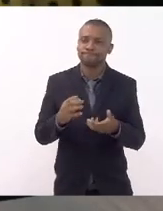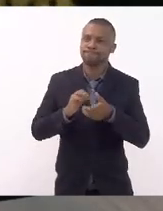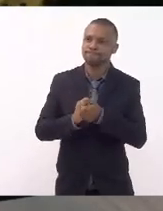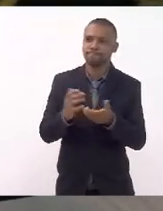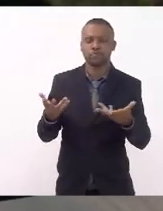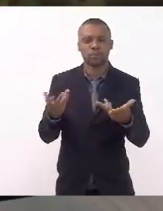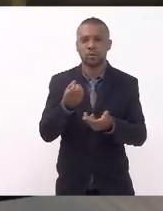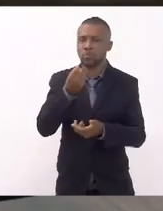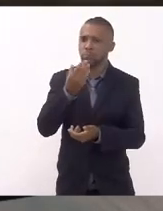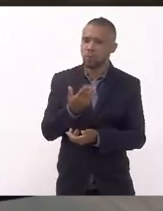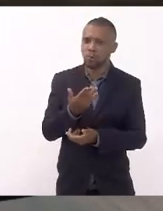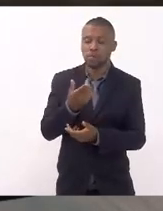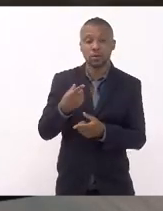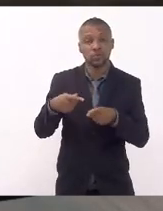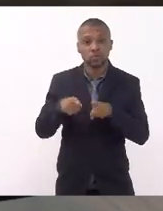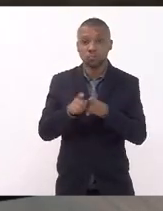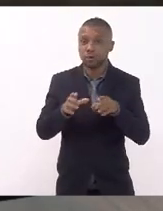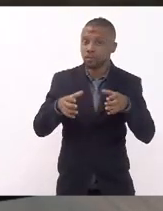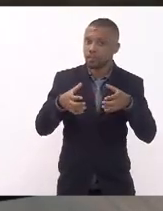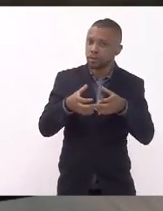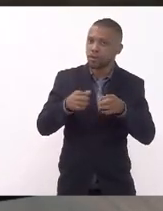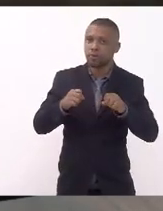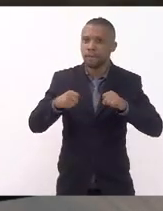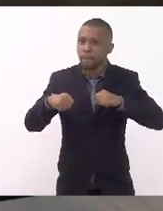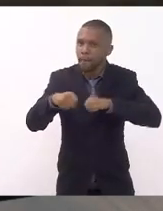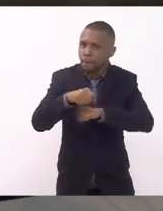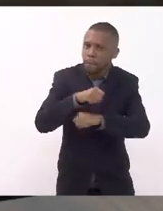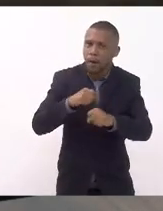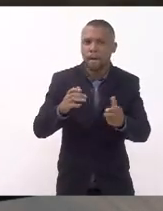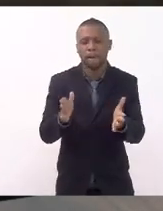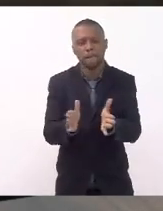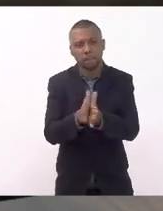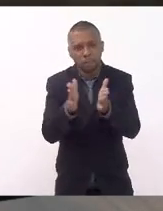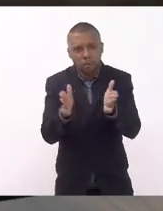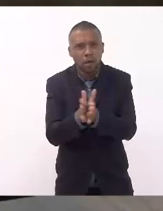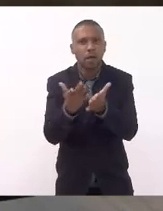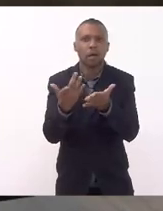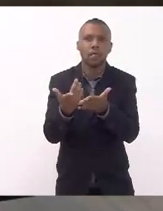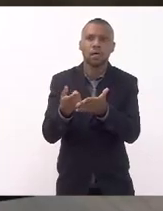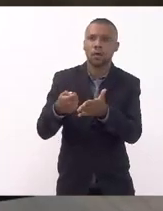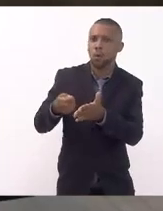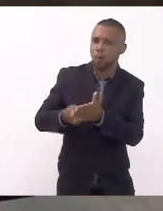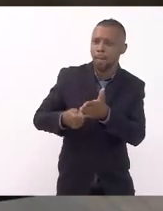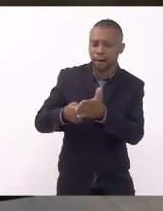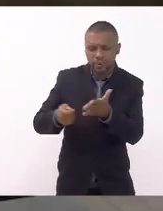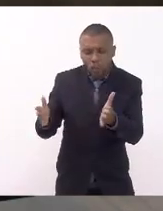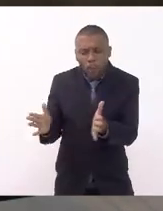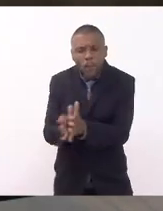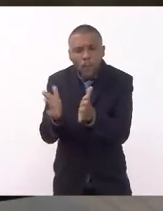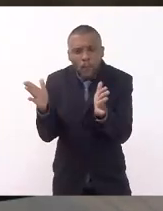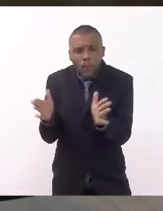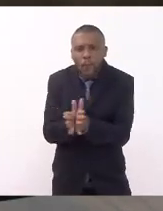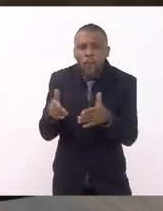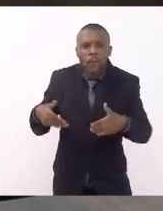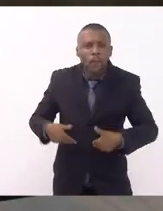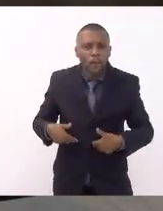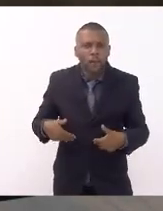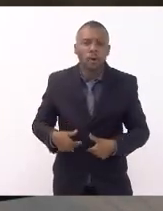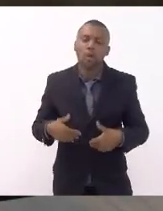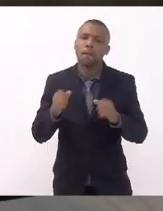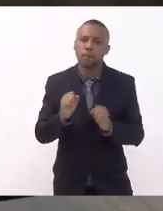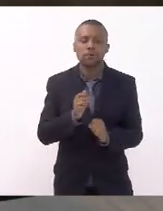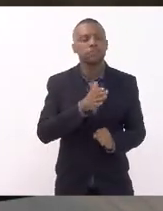a Comissão de Enfrentamento à Miséria e Combate à Pobreza, que presido nessa casa, pude ir a